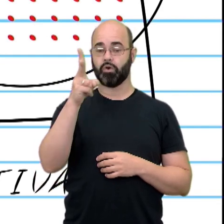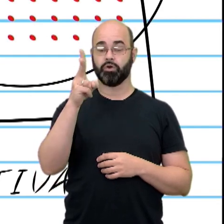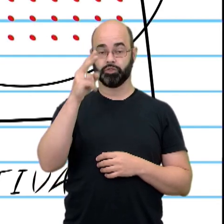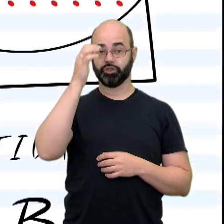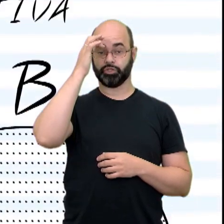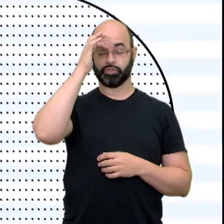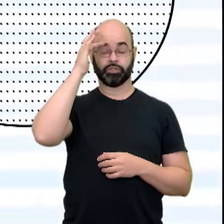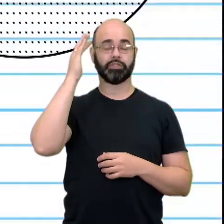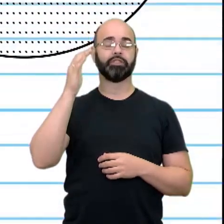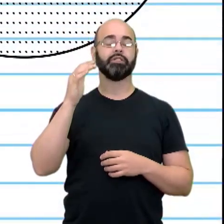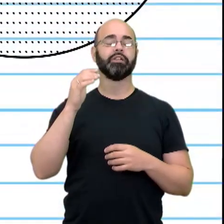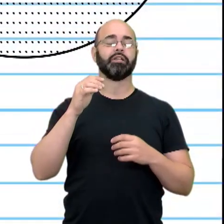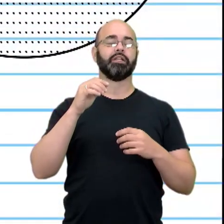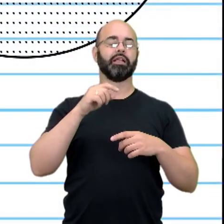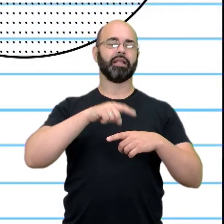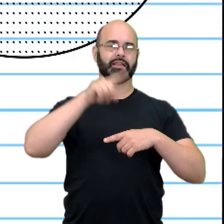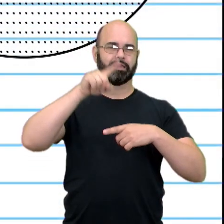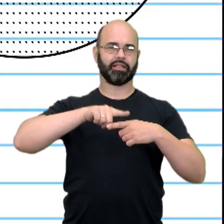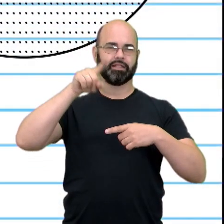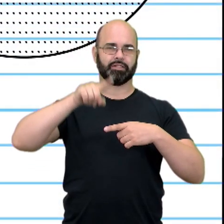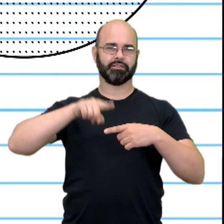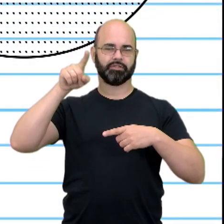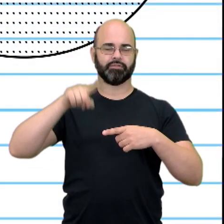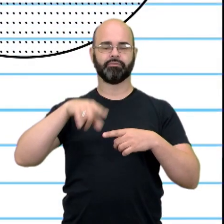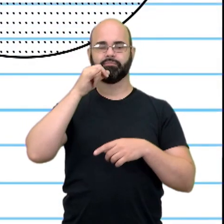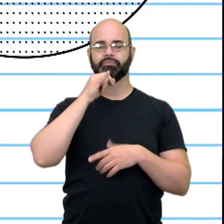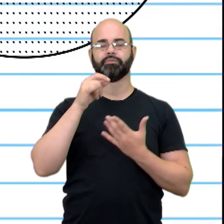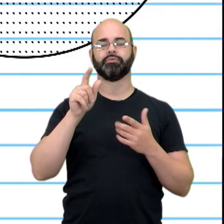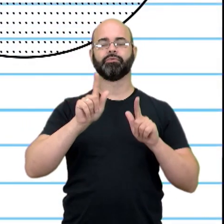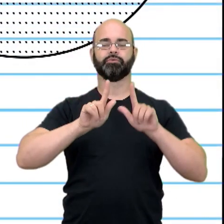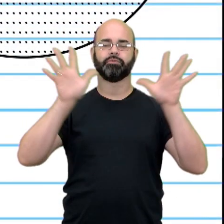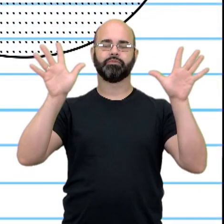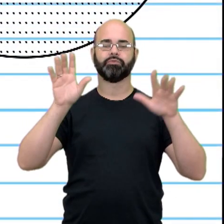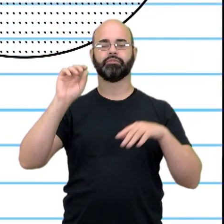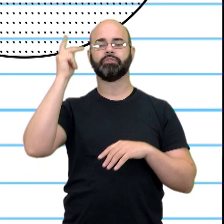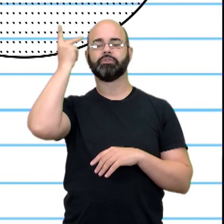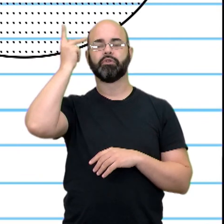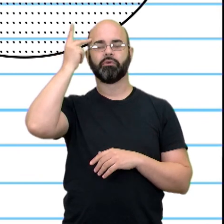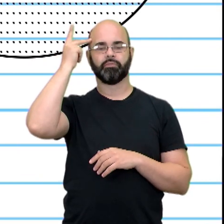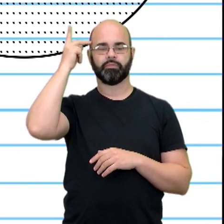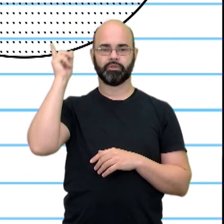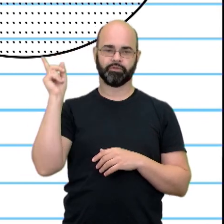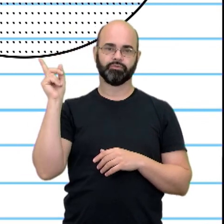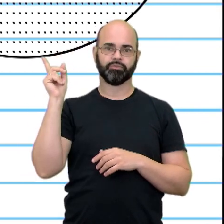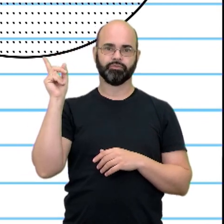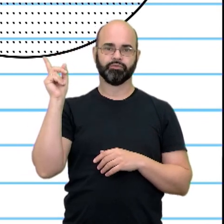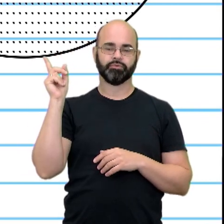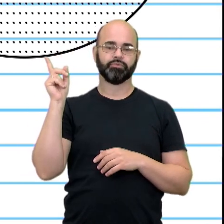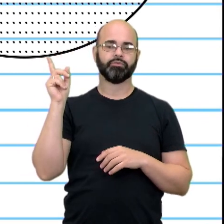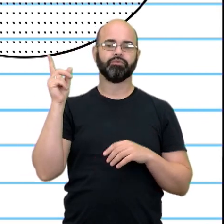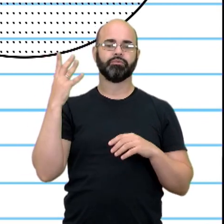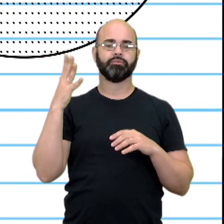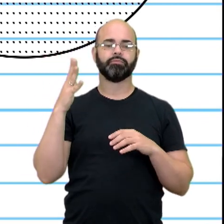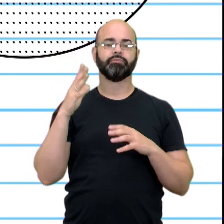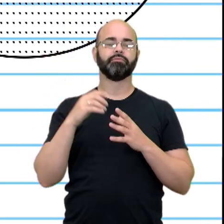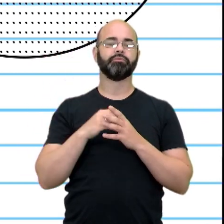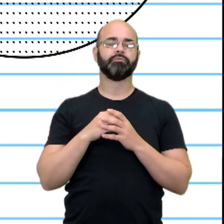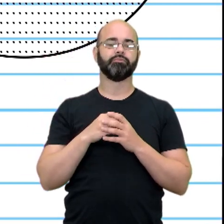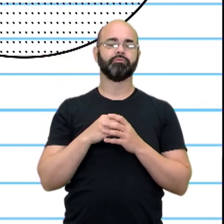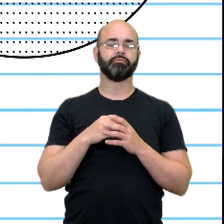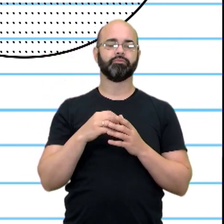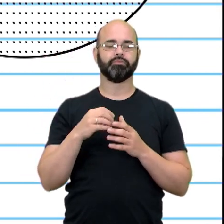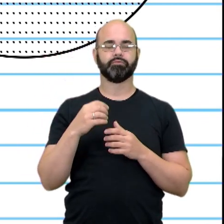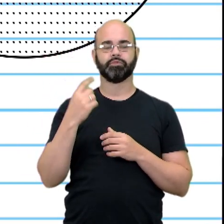No caso de cidades muito populosas, como Guarulhos e São Paulo, o método anterior pode levar a índices baixos. Basta pensar